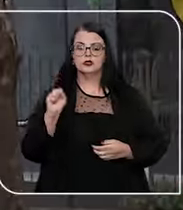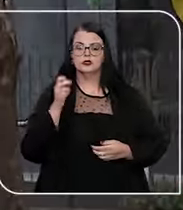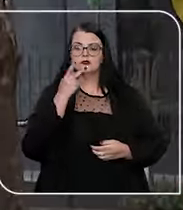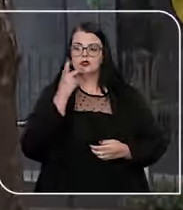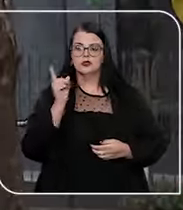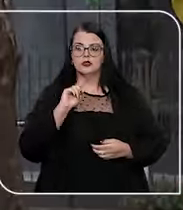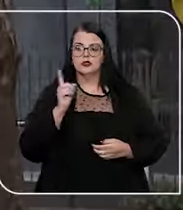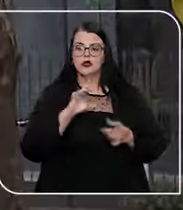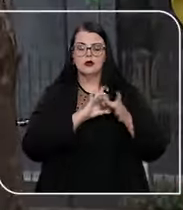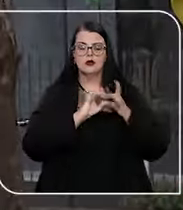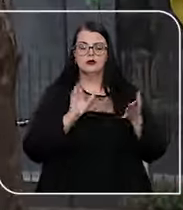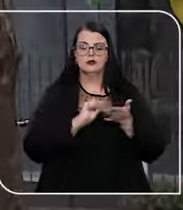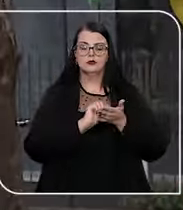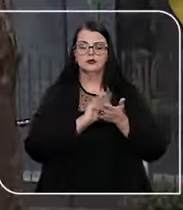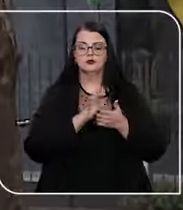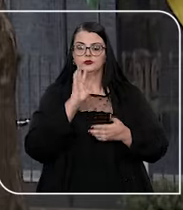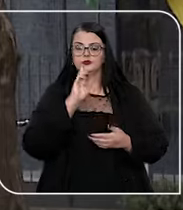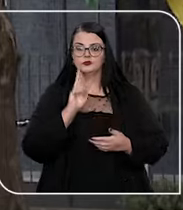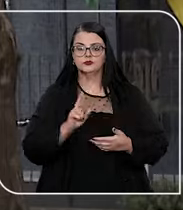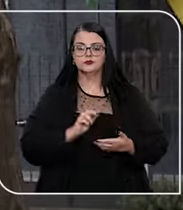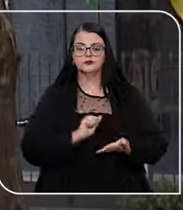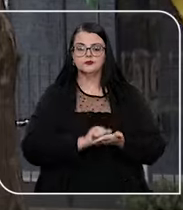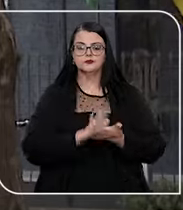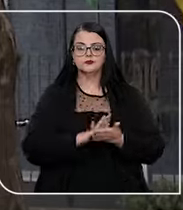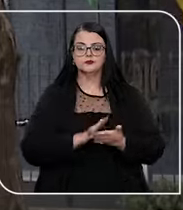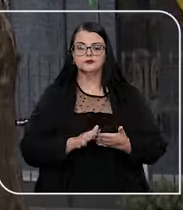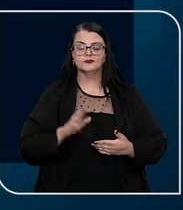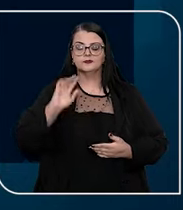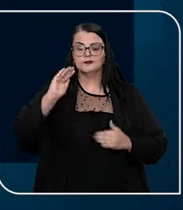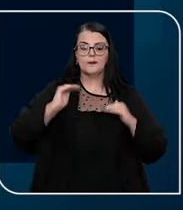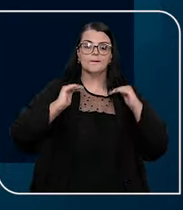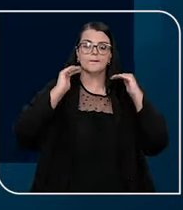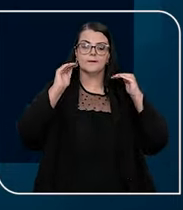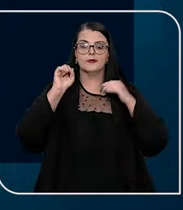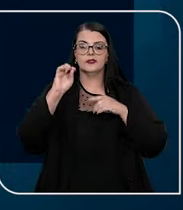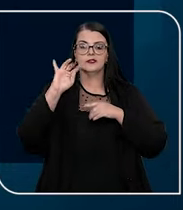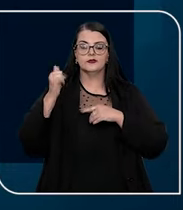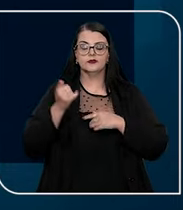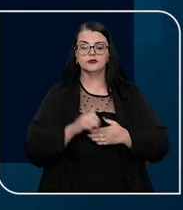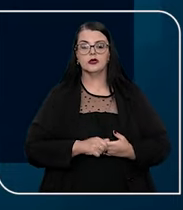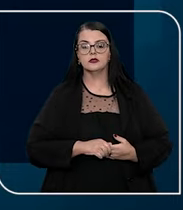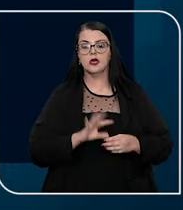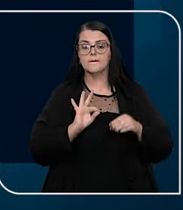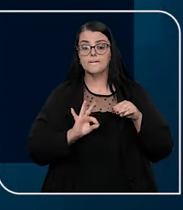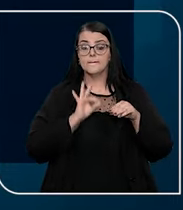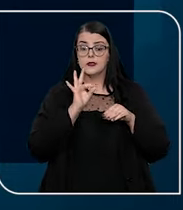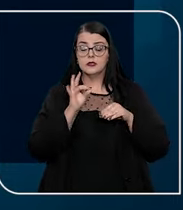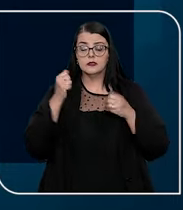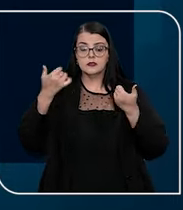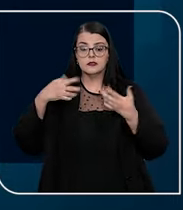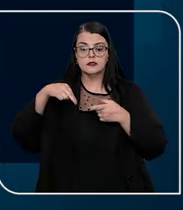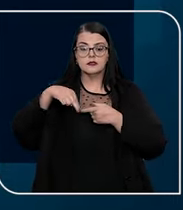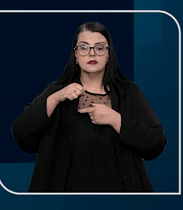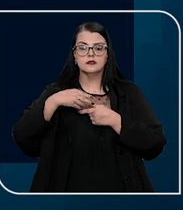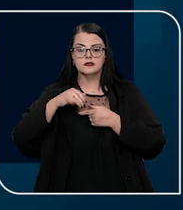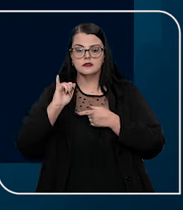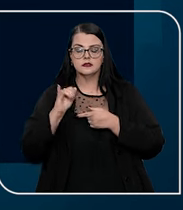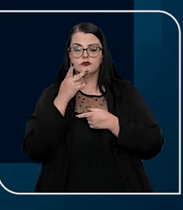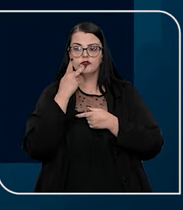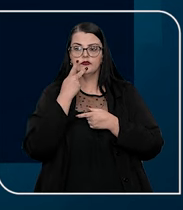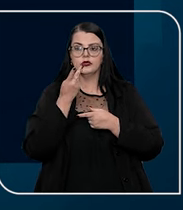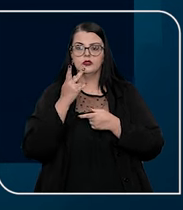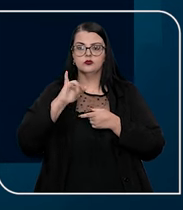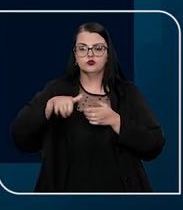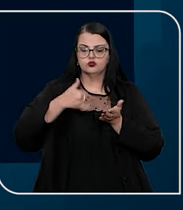a perícia não seria indispensável para a solução deste caso já no Superior Tribunal de Justiça a ministra relatora Nancy